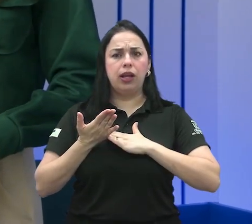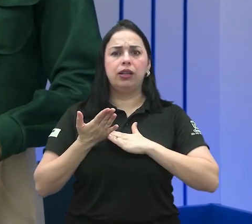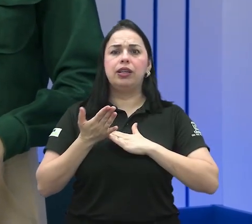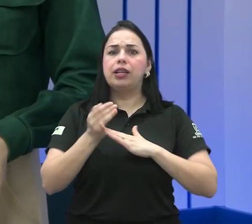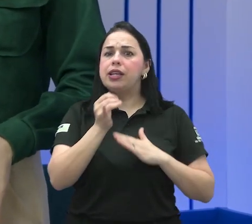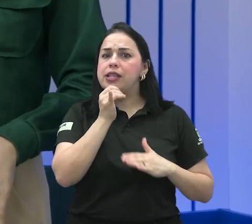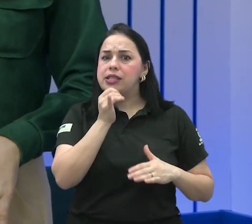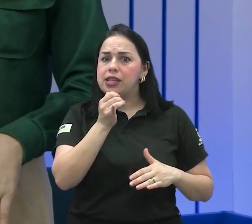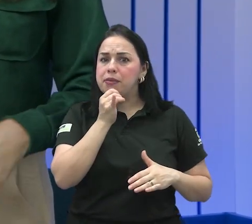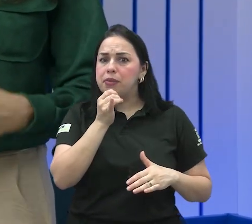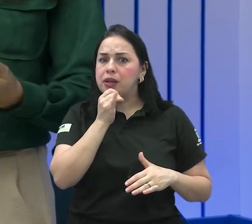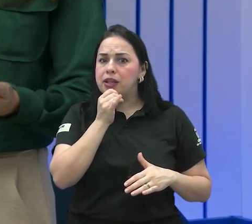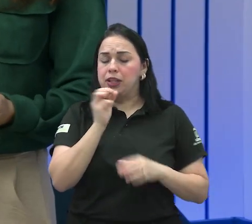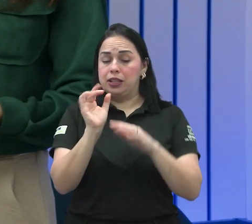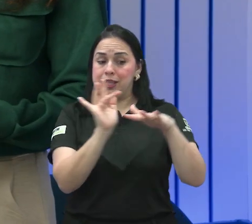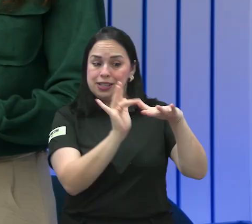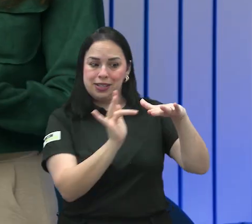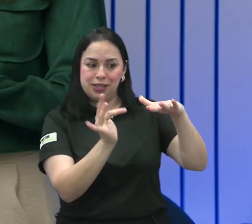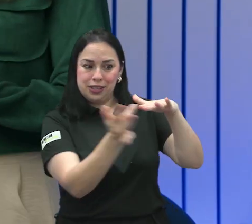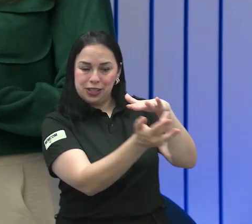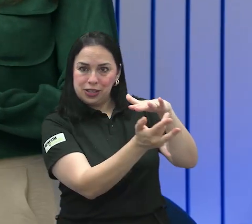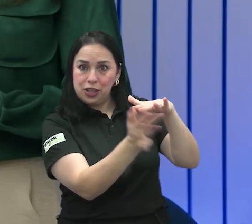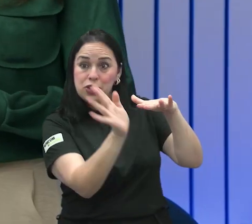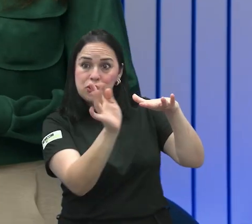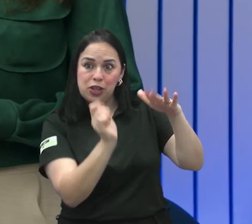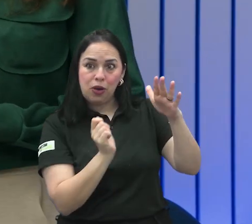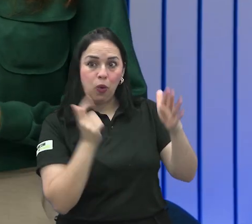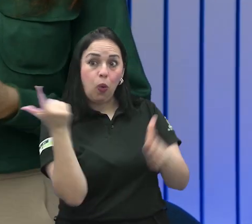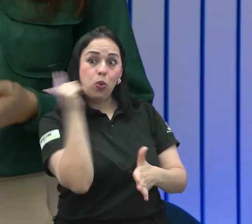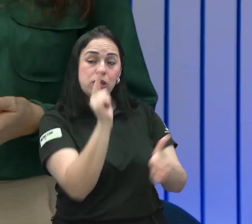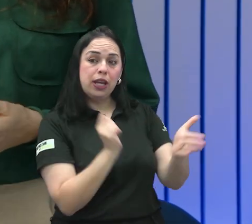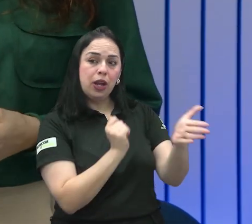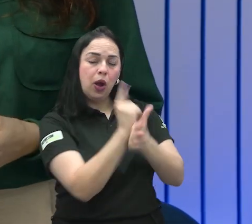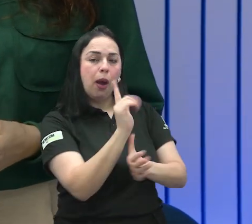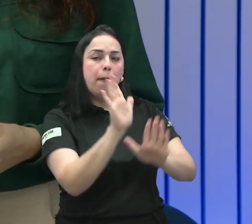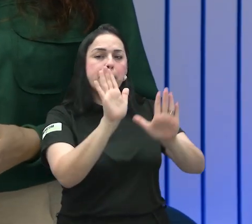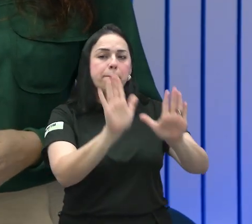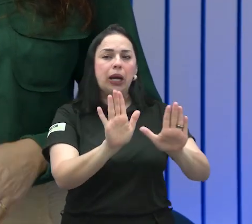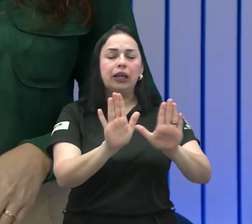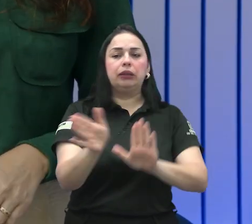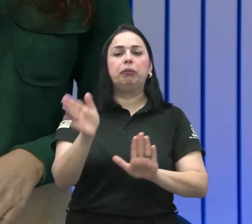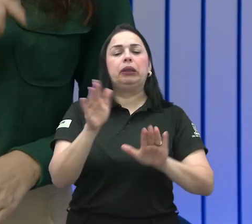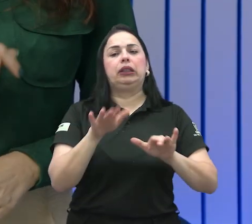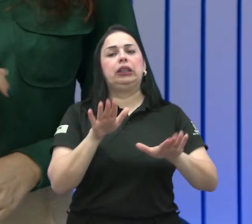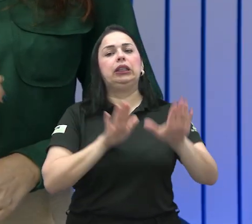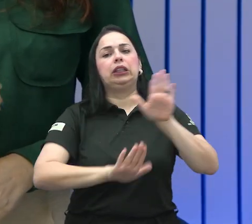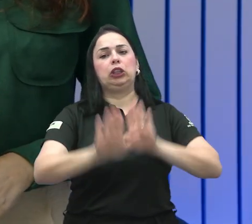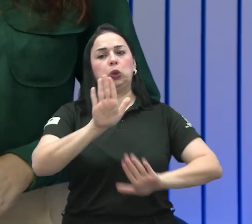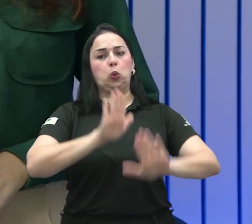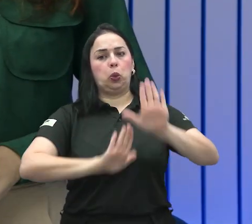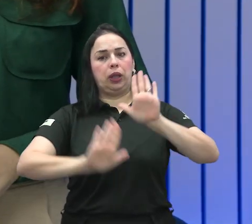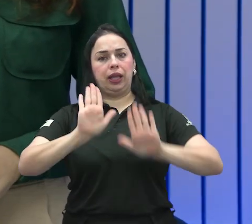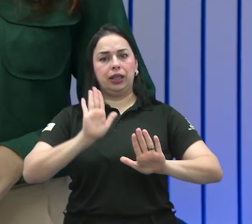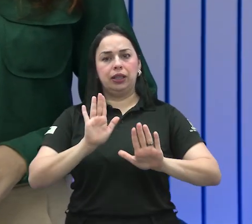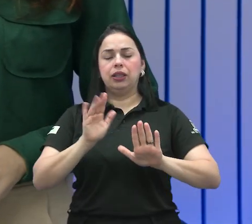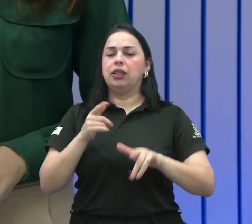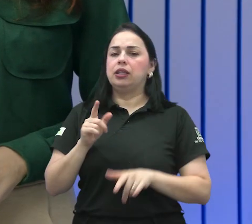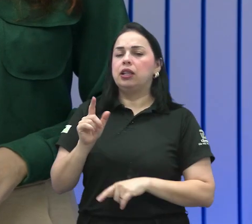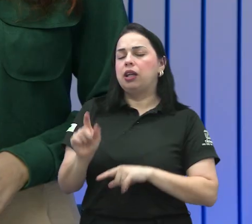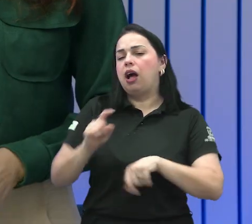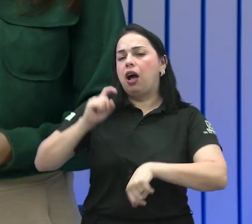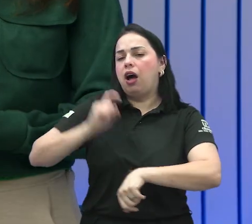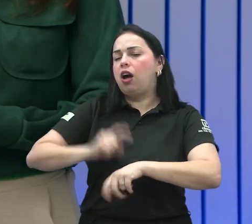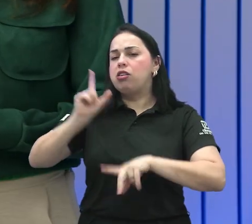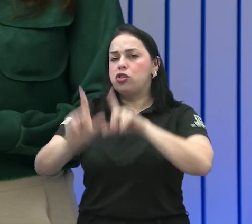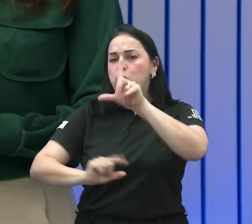facilitam a nossa vida, como as compras através das redes sociais, mas ao mesmo tempo também exigem muita atenção na hora